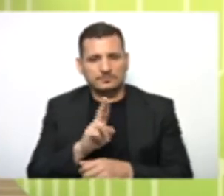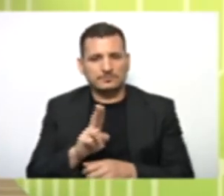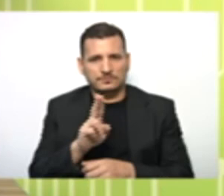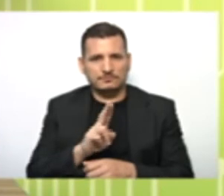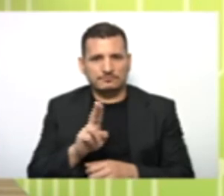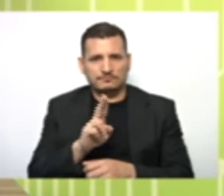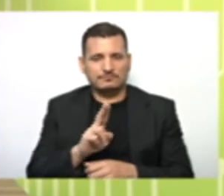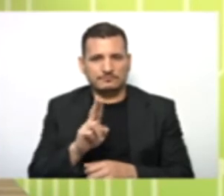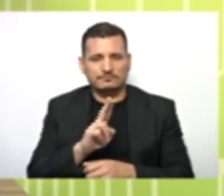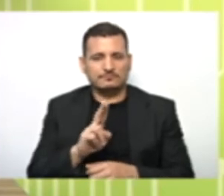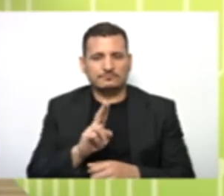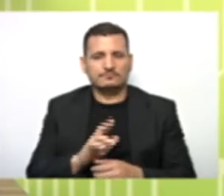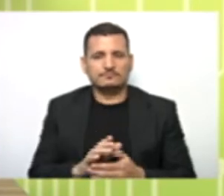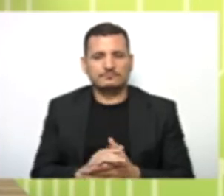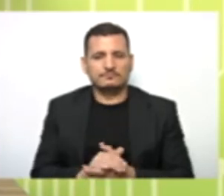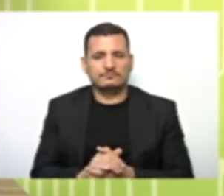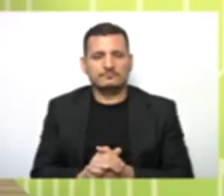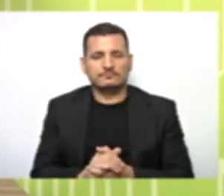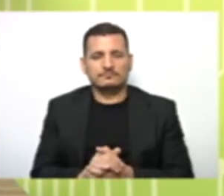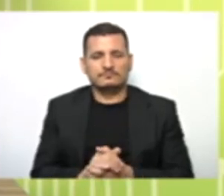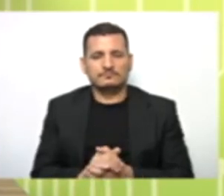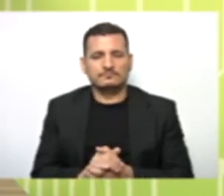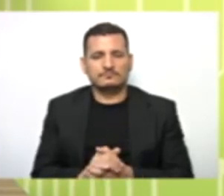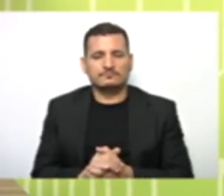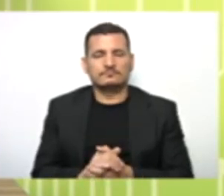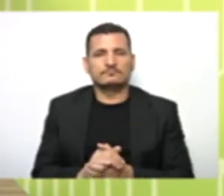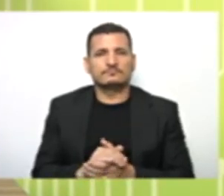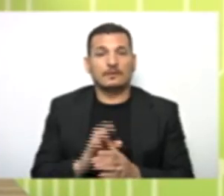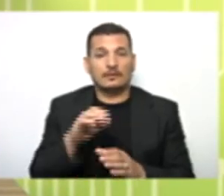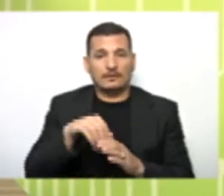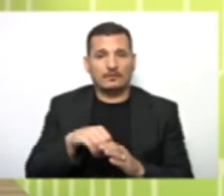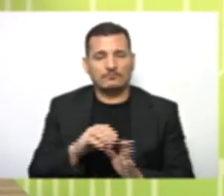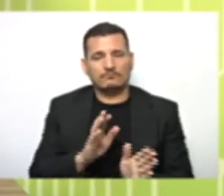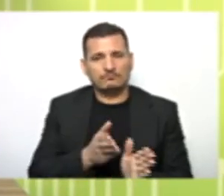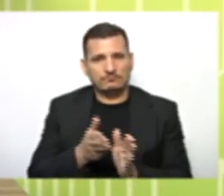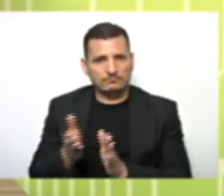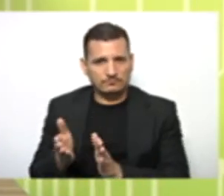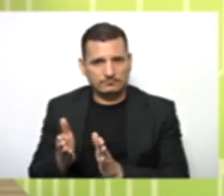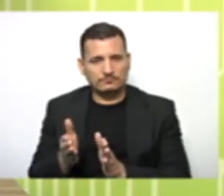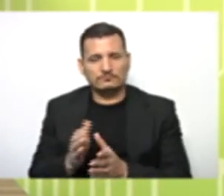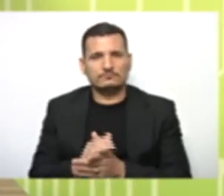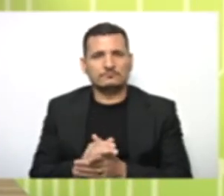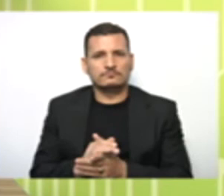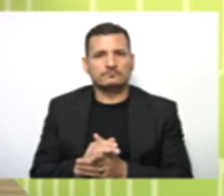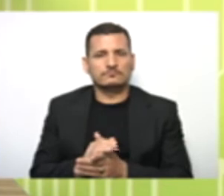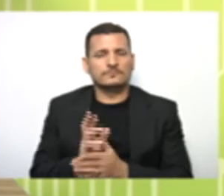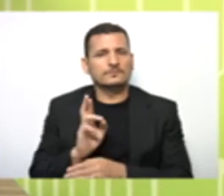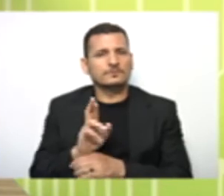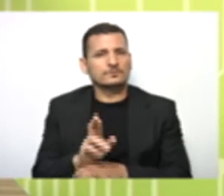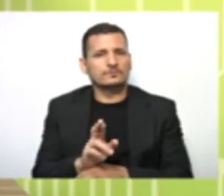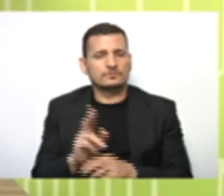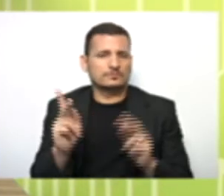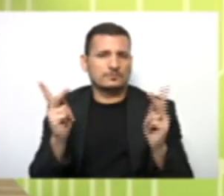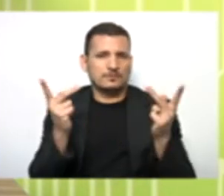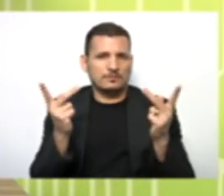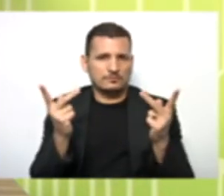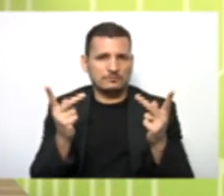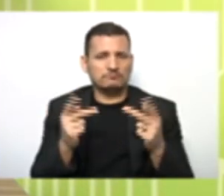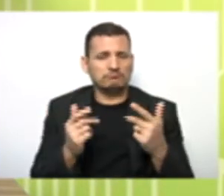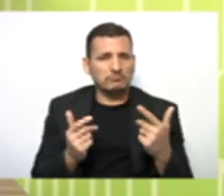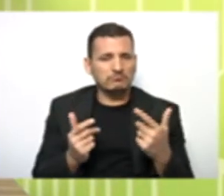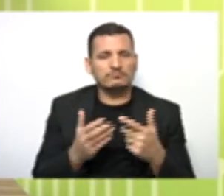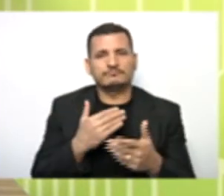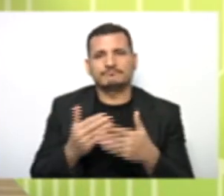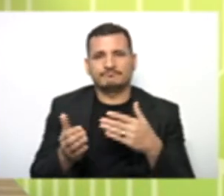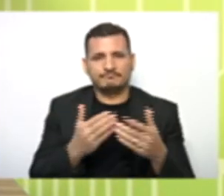comum, que normalmente utiliza, né? Por um processo. Os recursos de hardware. Quais são? Quaisquer um deles,